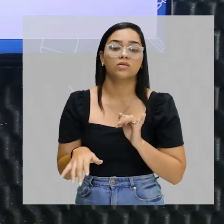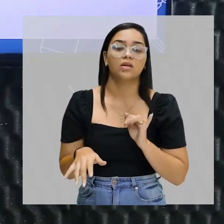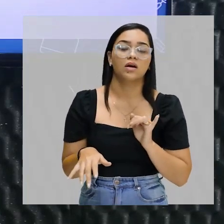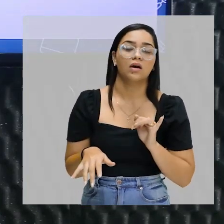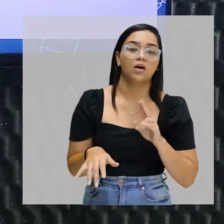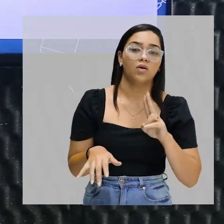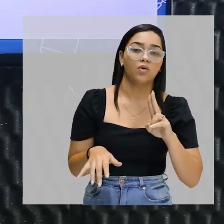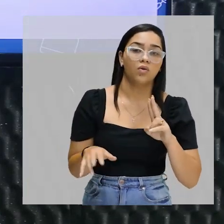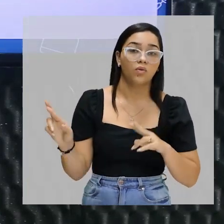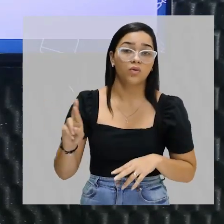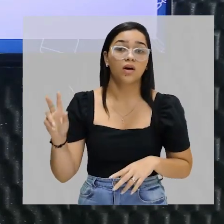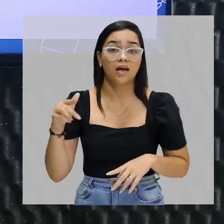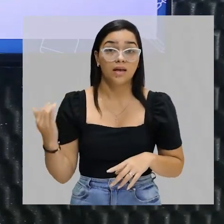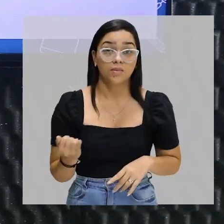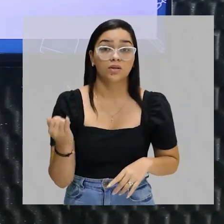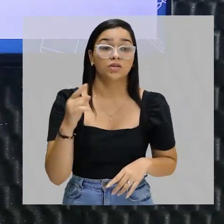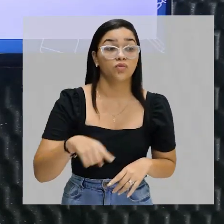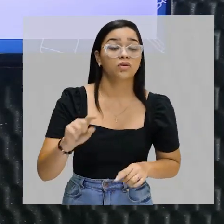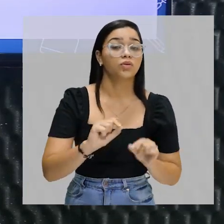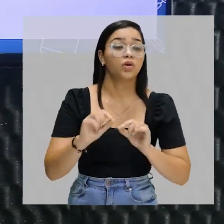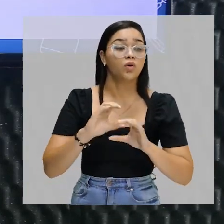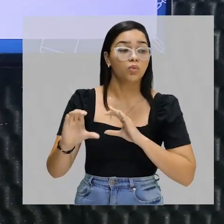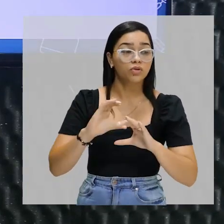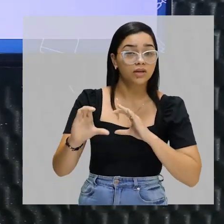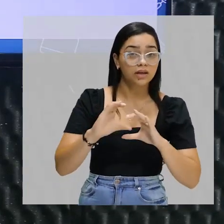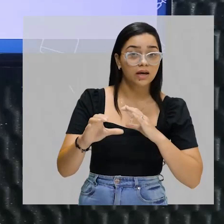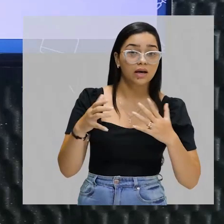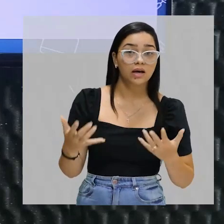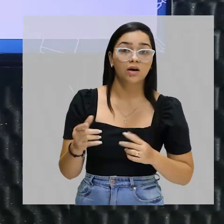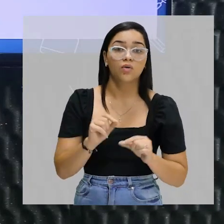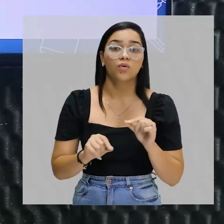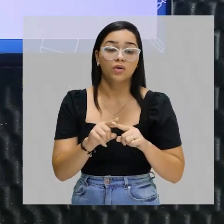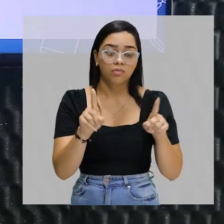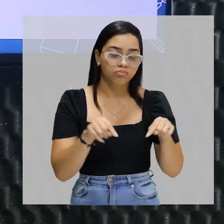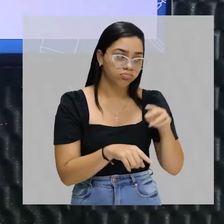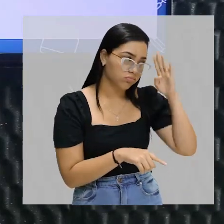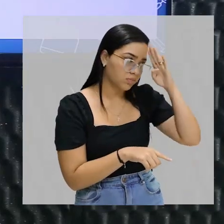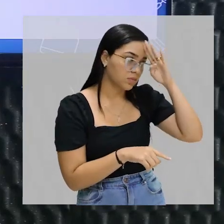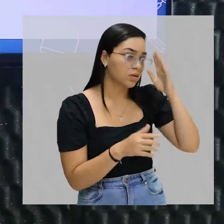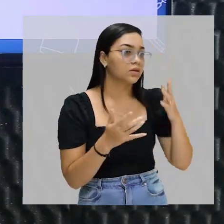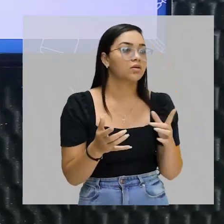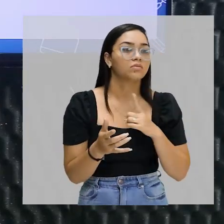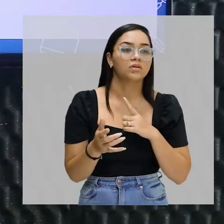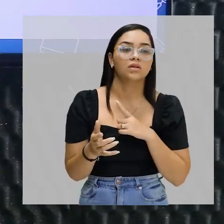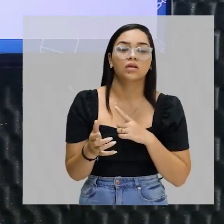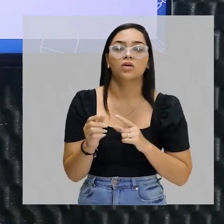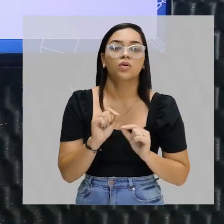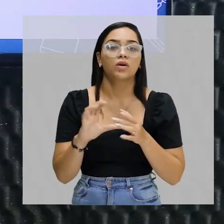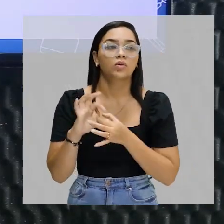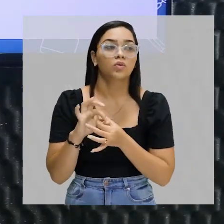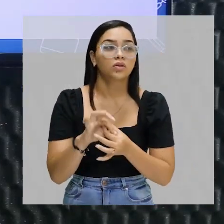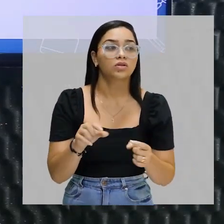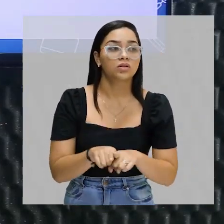né era importante você comunicar logo os quartéis Generais então a internet surge Nesse contexto é claro